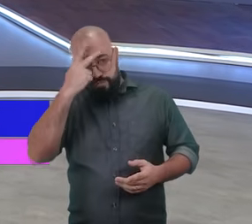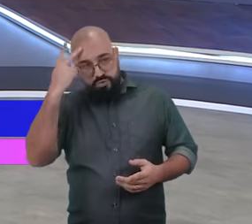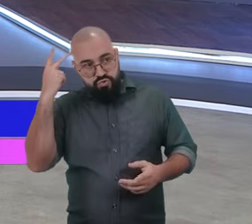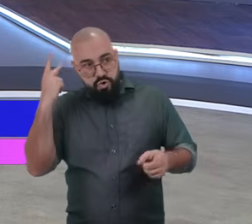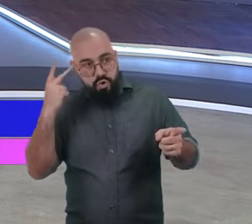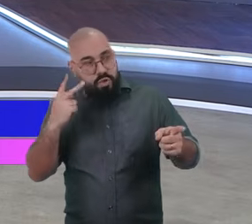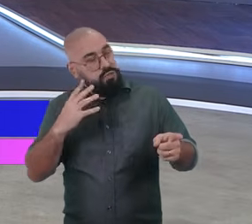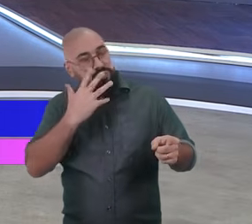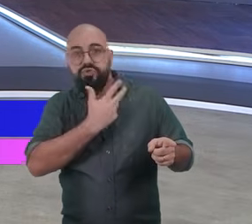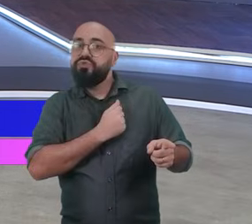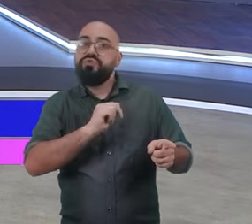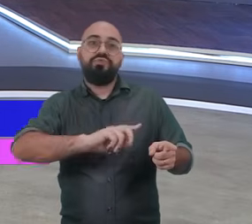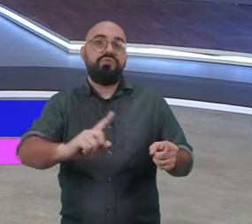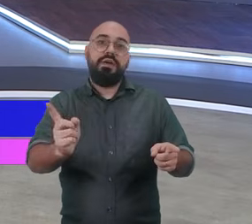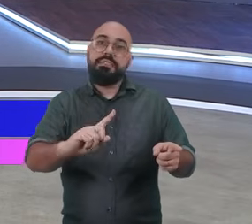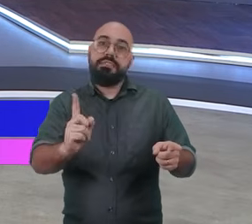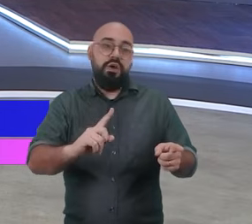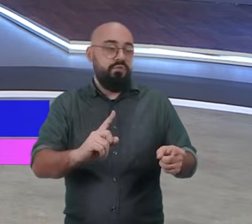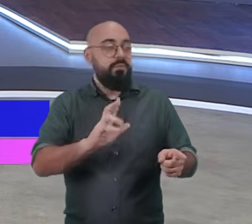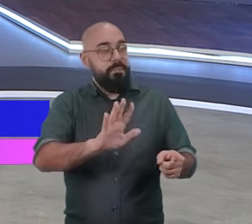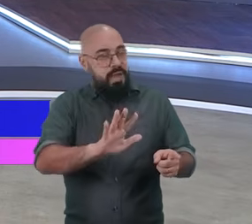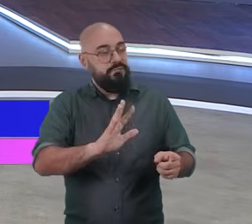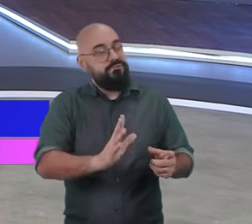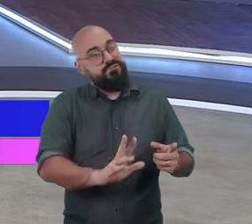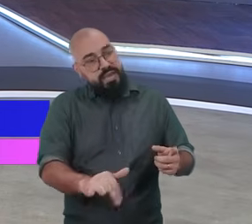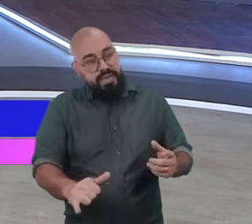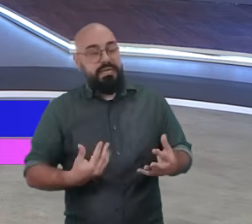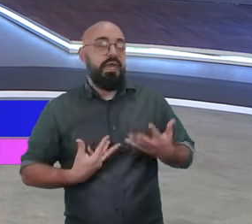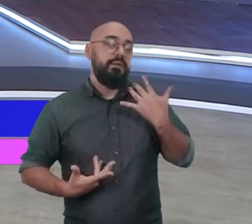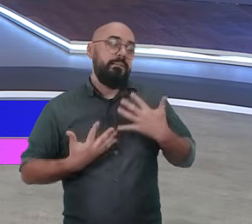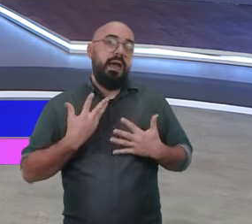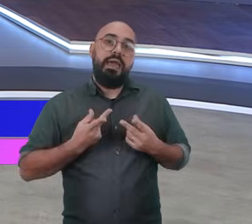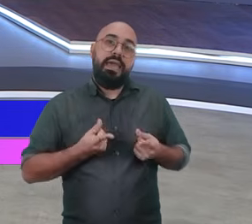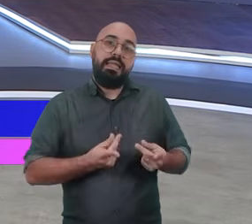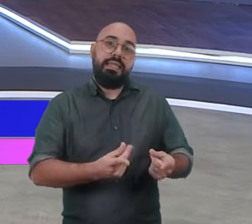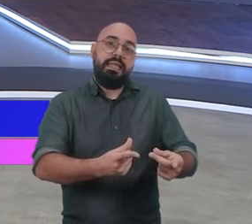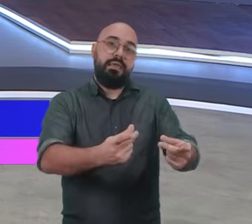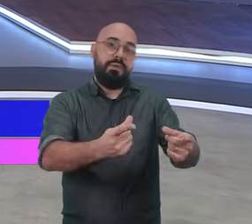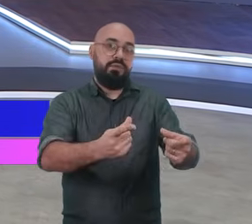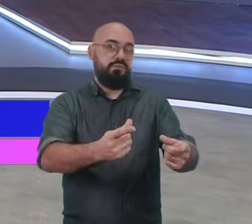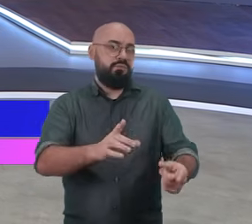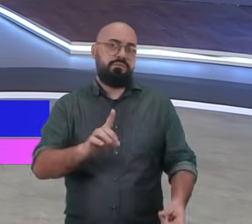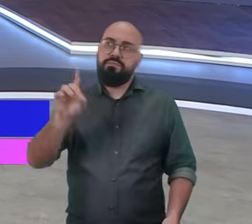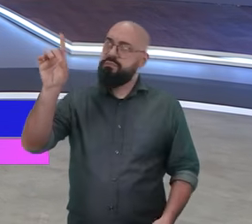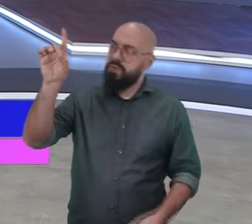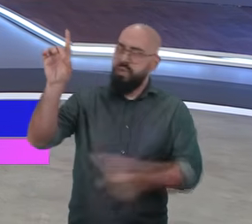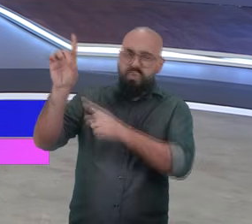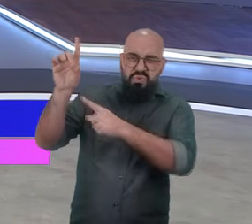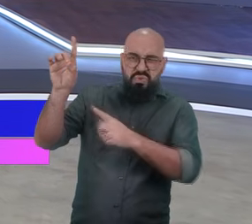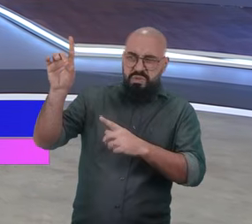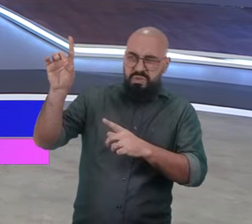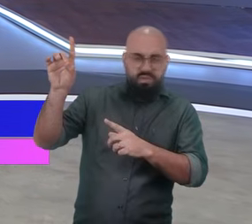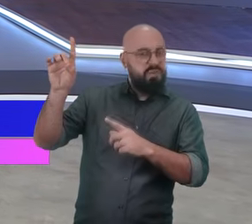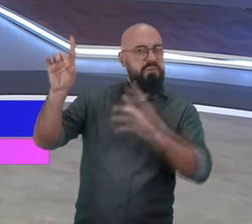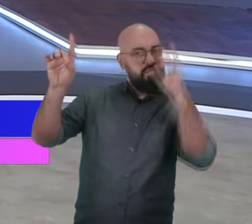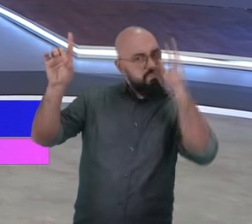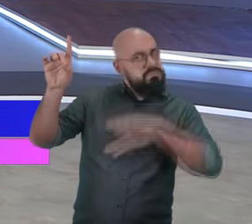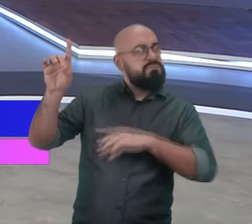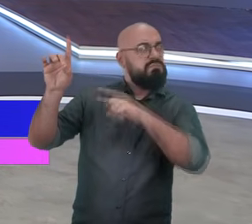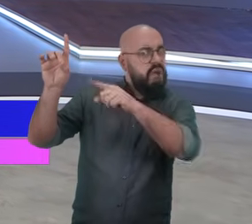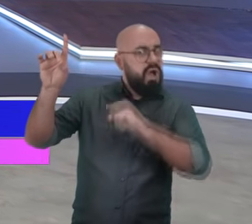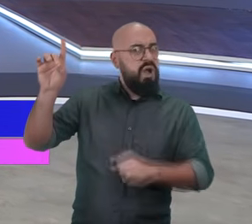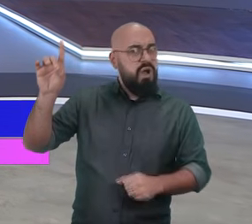salvos estarão queimando por toda a eternidade, anula a ideia de um Deus de amor. Como